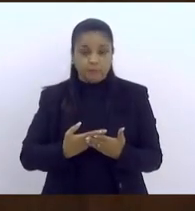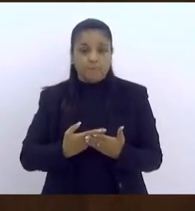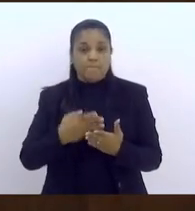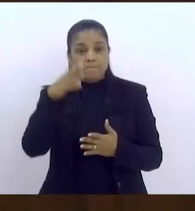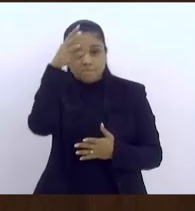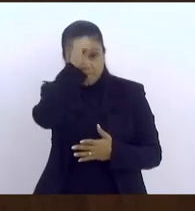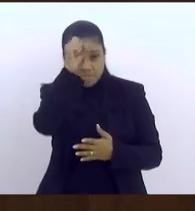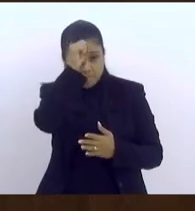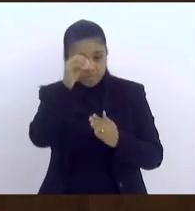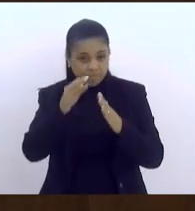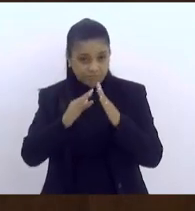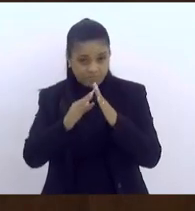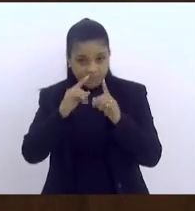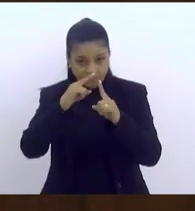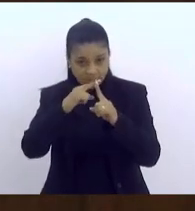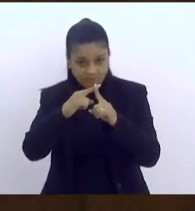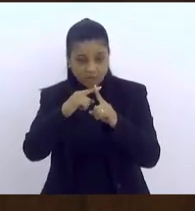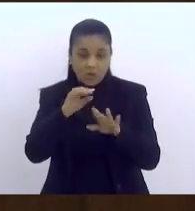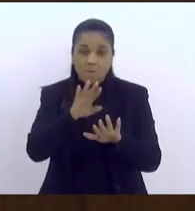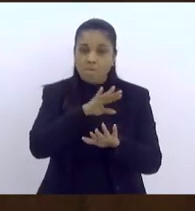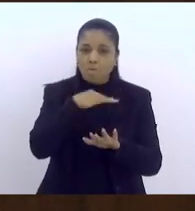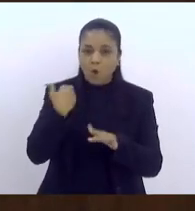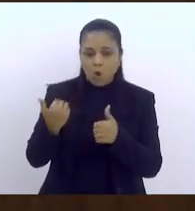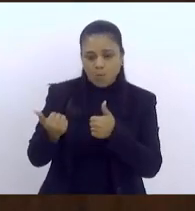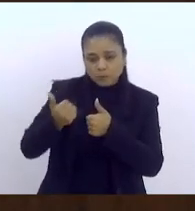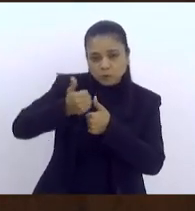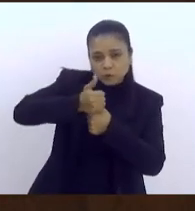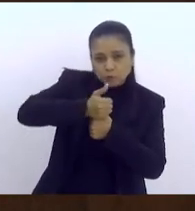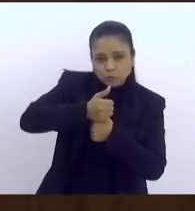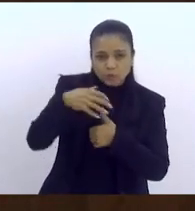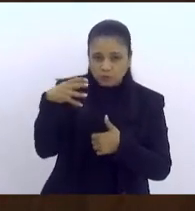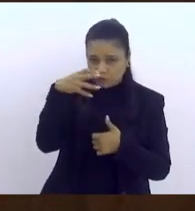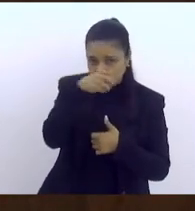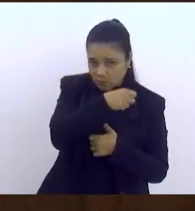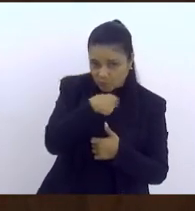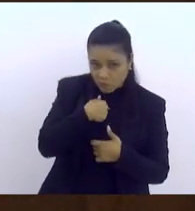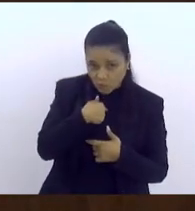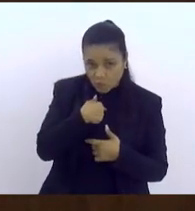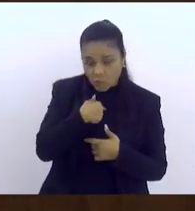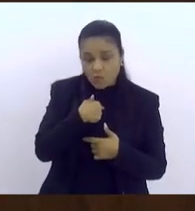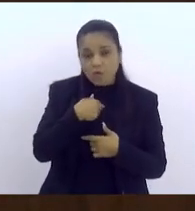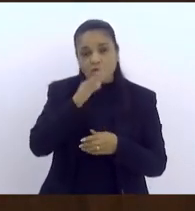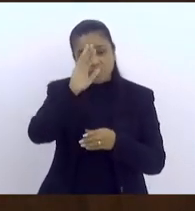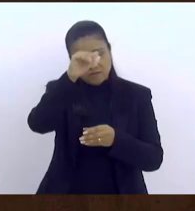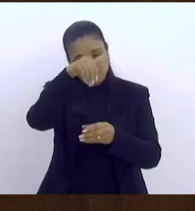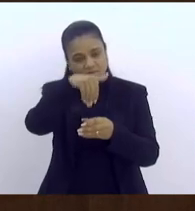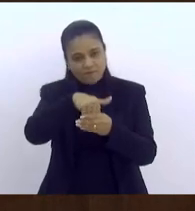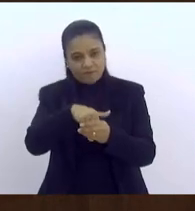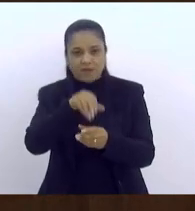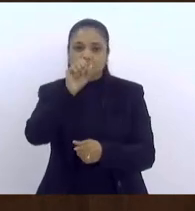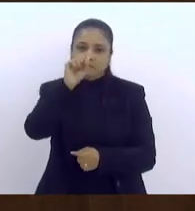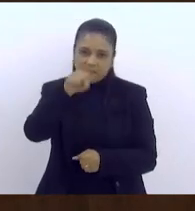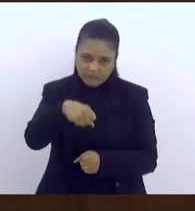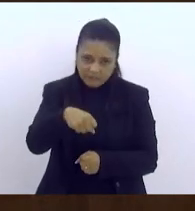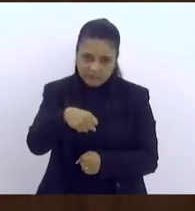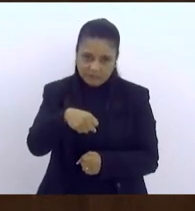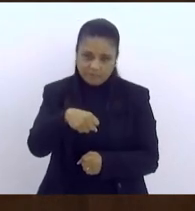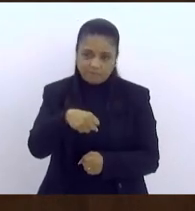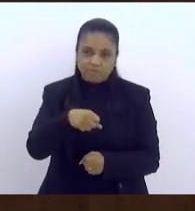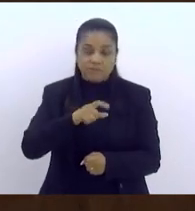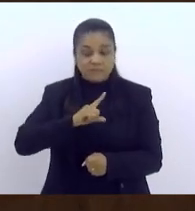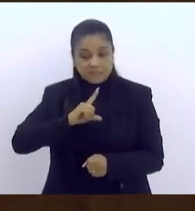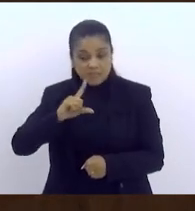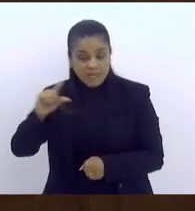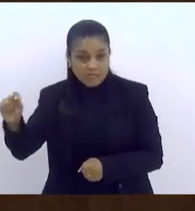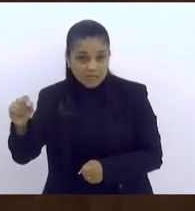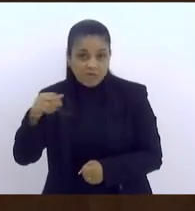dentro da igreja, o Cristo que morreu para salvar a gente, teria votado sim nessa votação. E sairia daqui